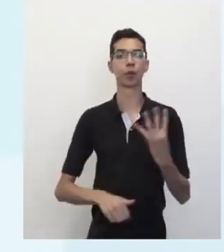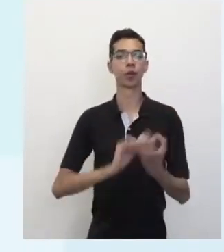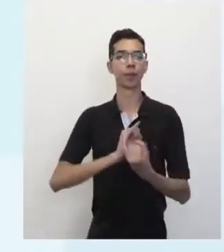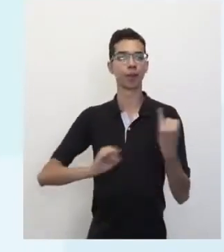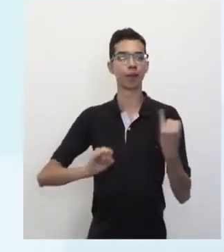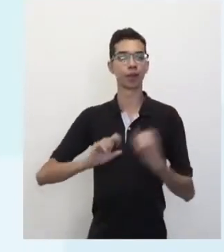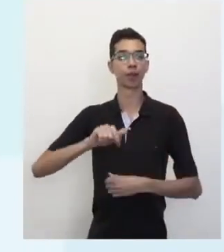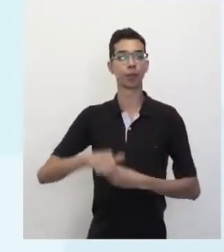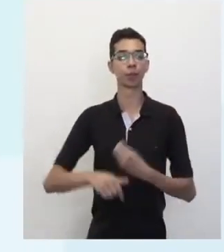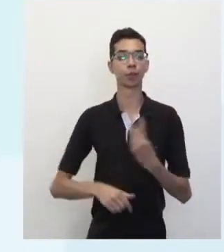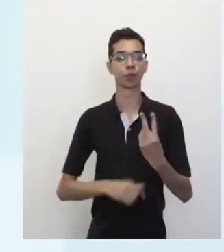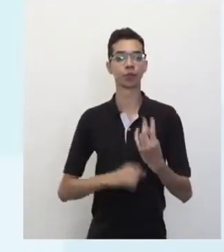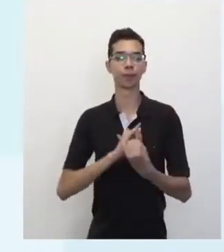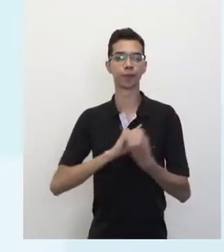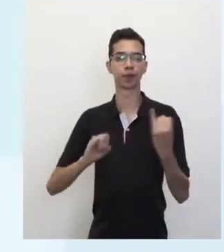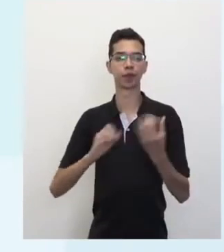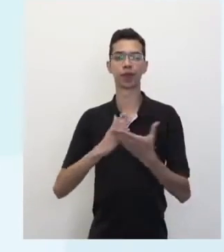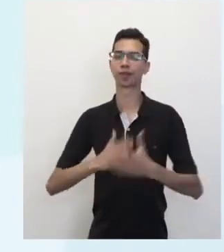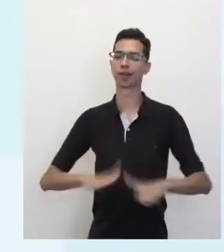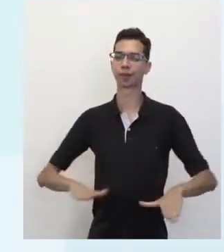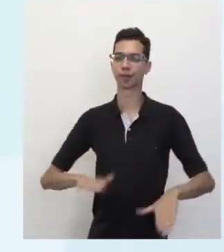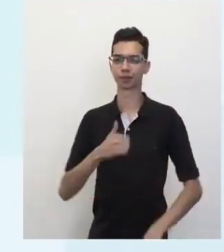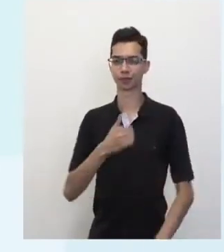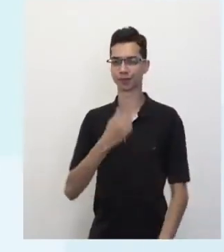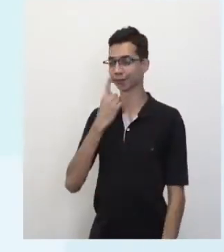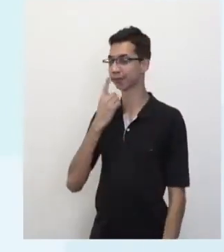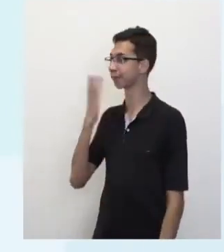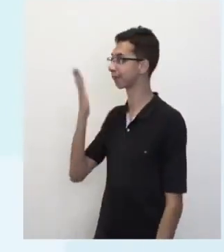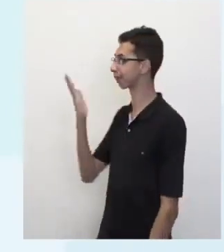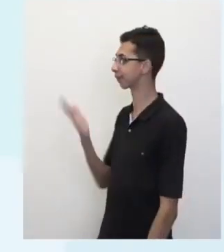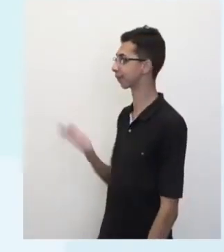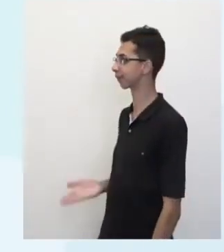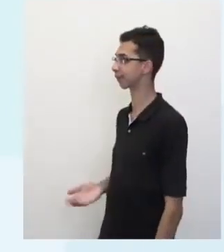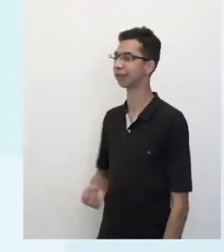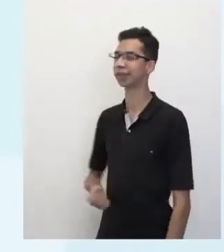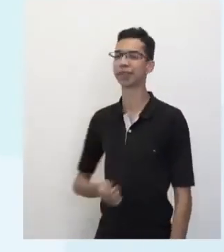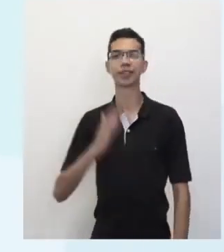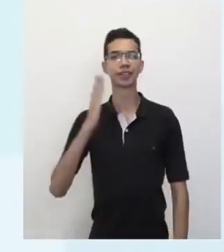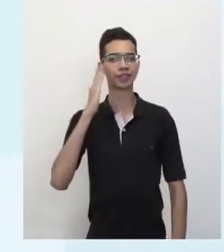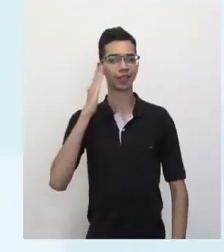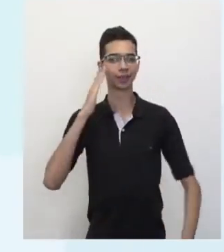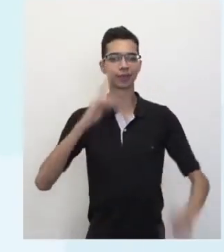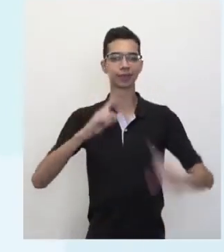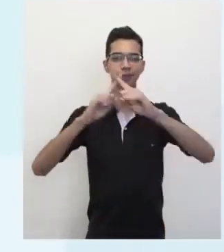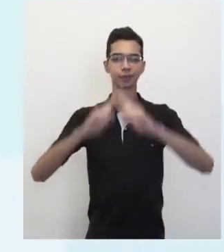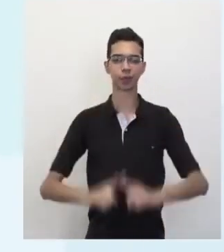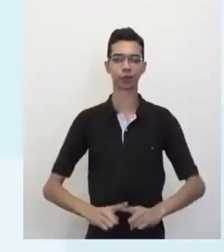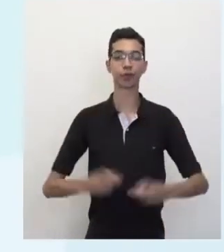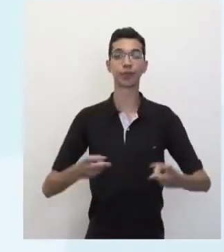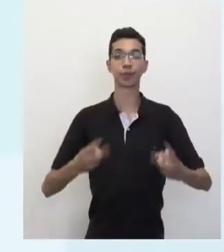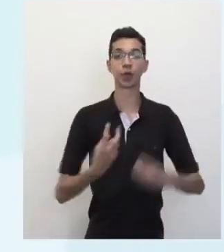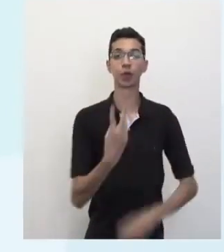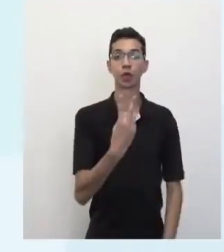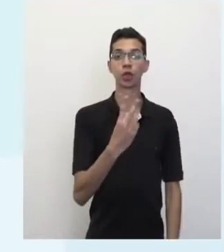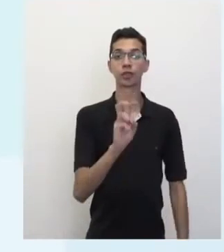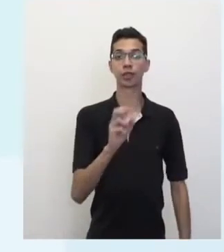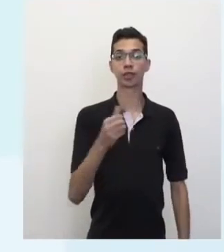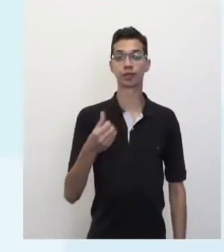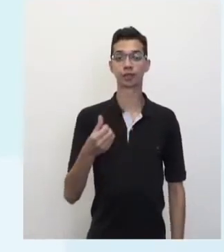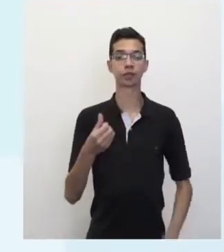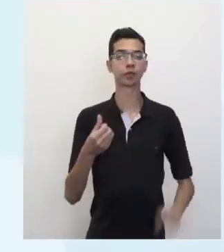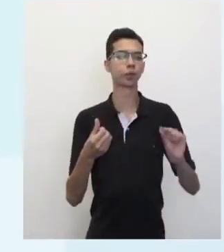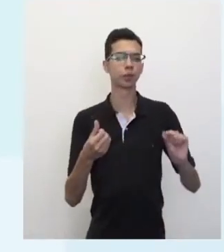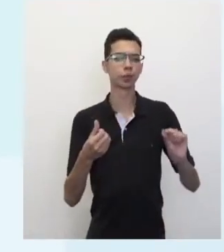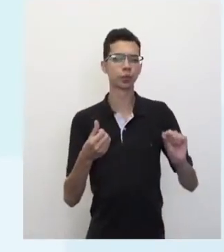de 2, e aí acaba, não é isso? A gente conta aí essas multiplicações. Veja que 256 é a